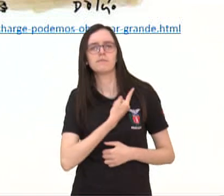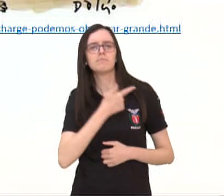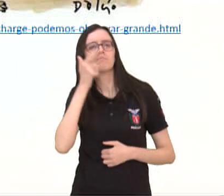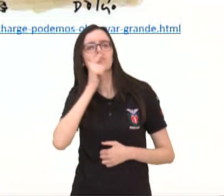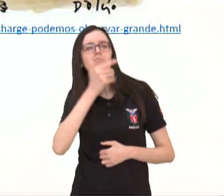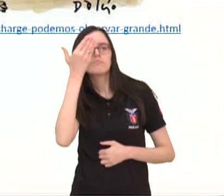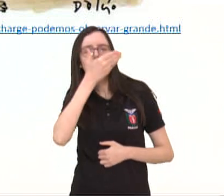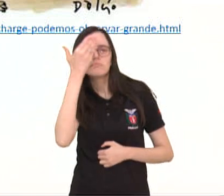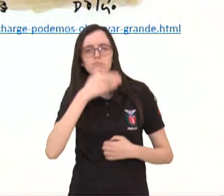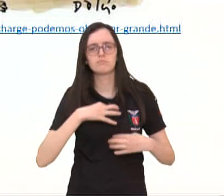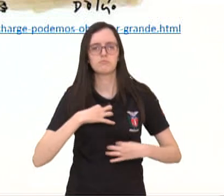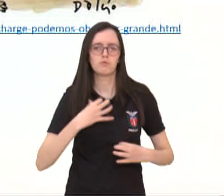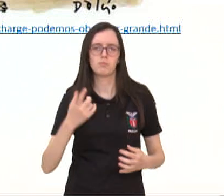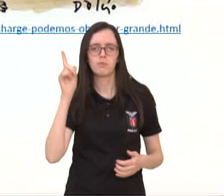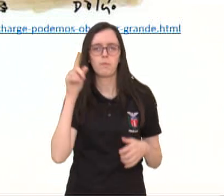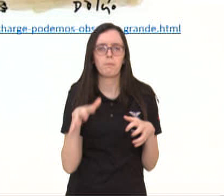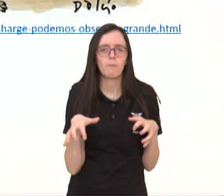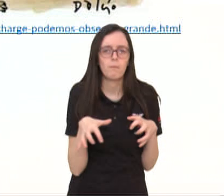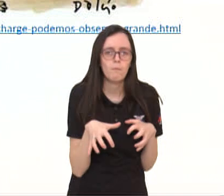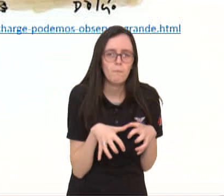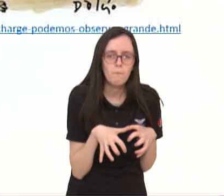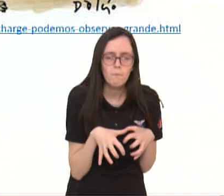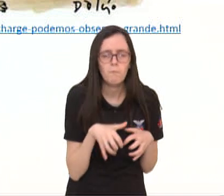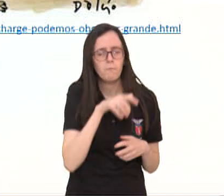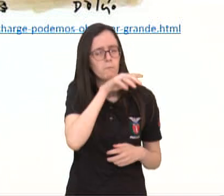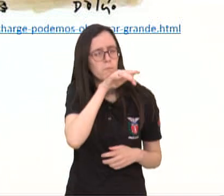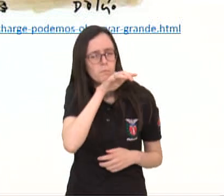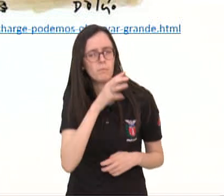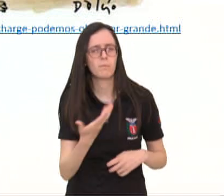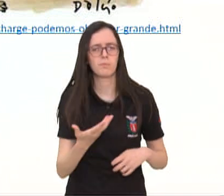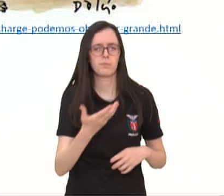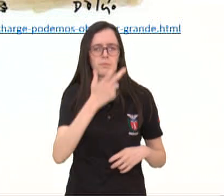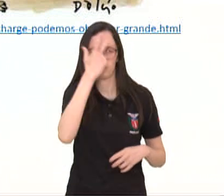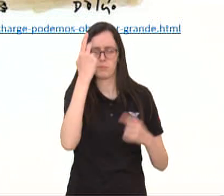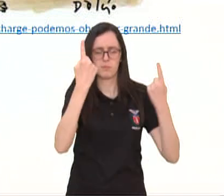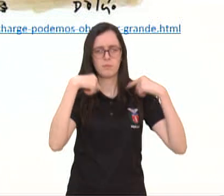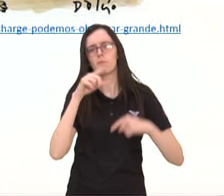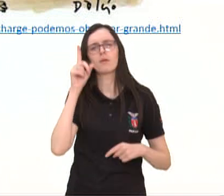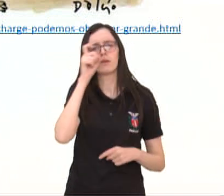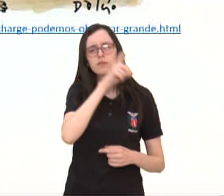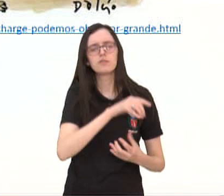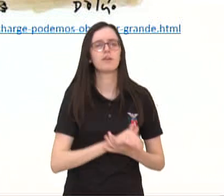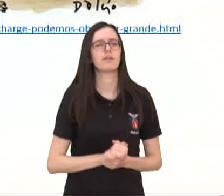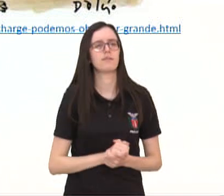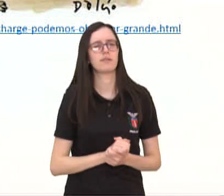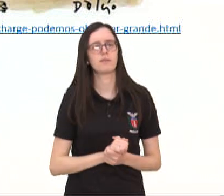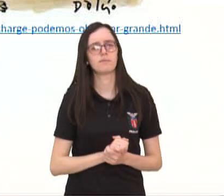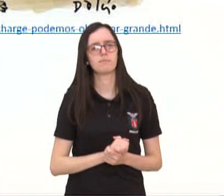vê esse vestimento. E uma pessoa totalmente desconfigurada ali, desfigurada, melhor dizendo.